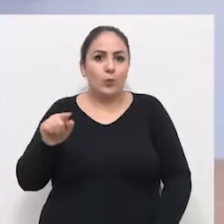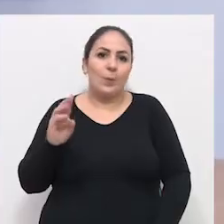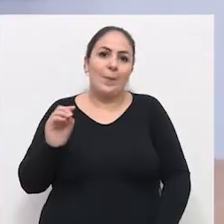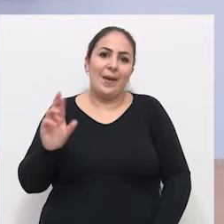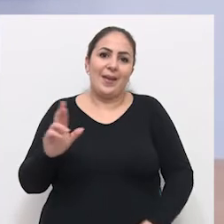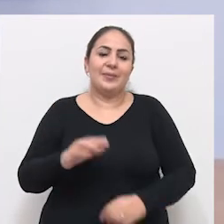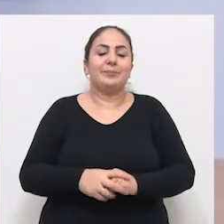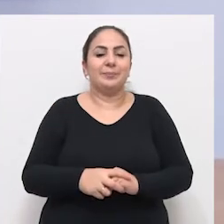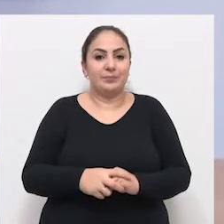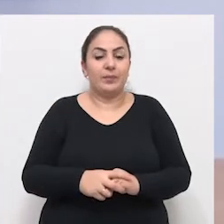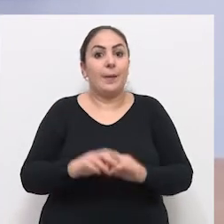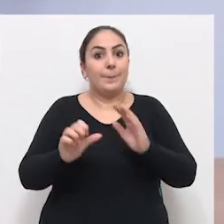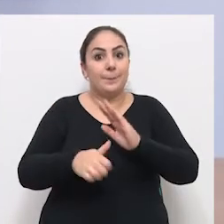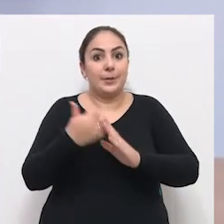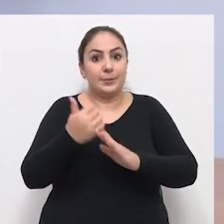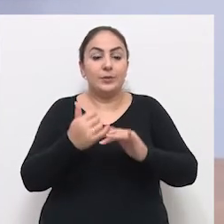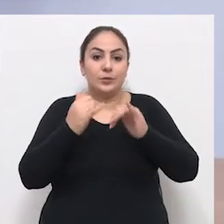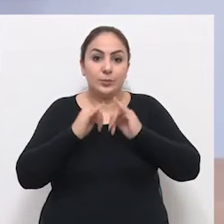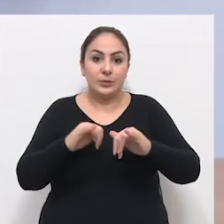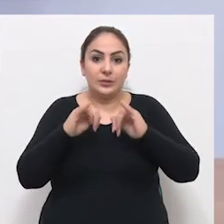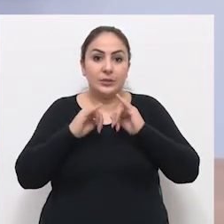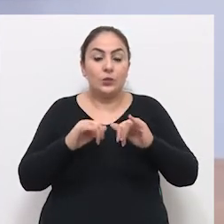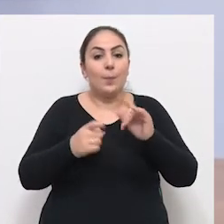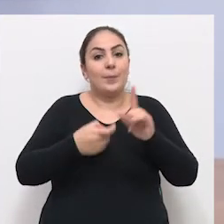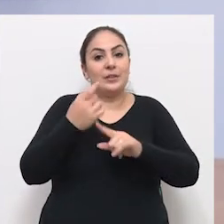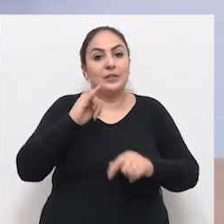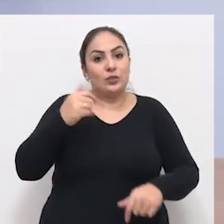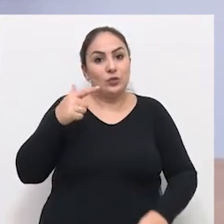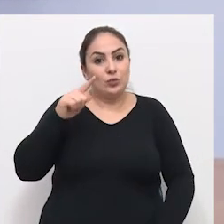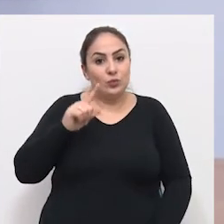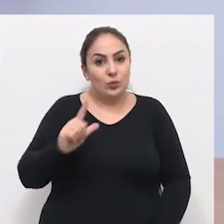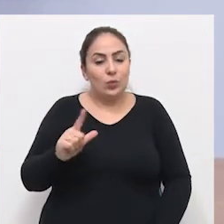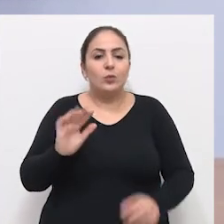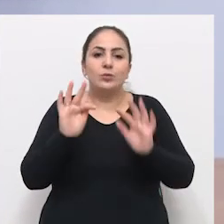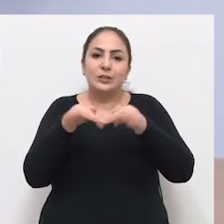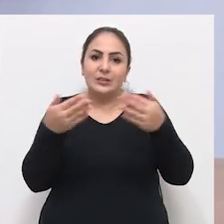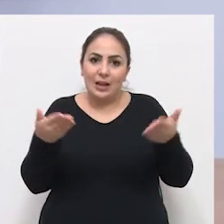alfabetização.mec.gov.br. E a primeira edição do Jornal da Câmara do mês de julho